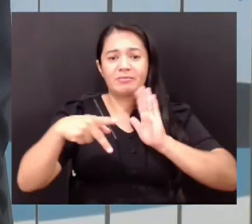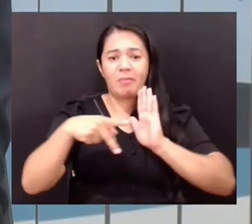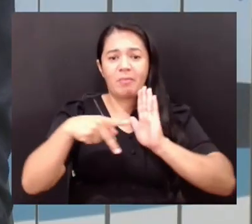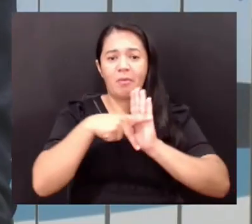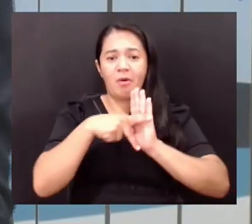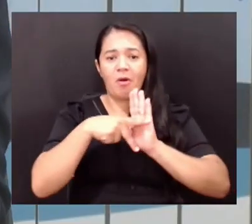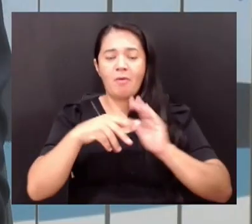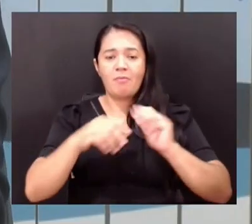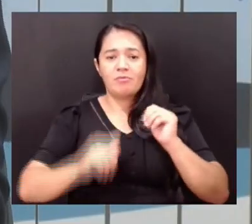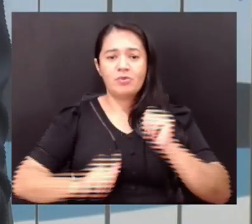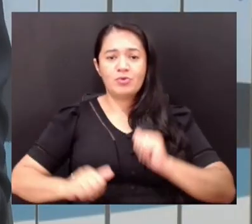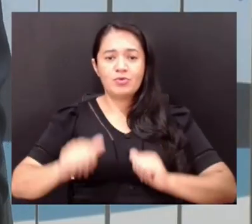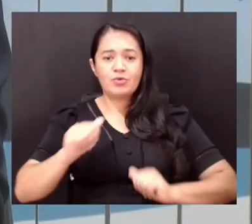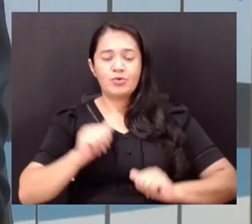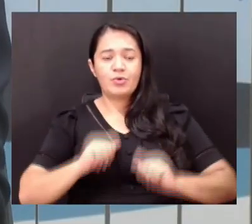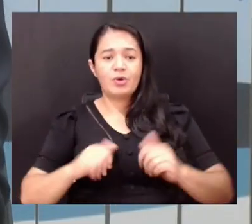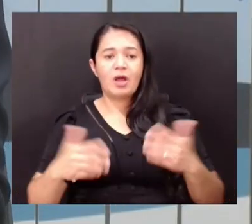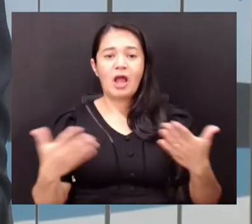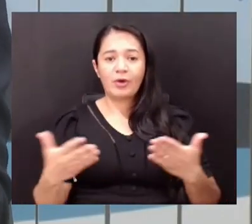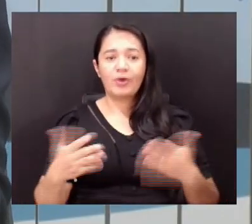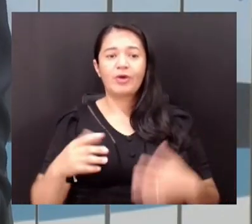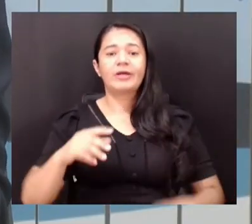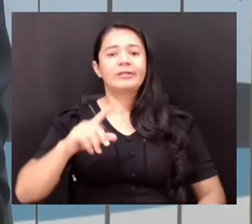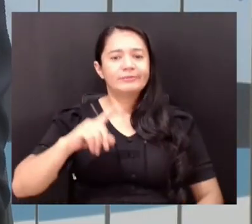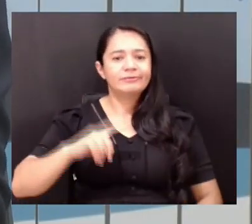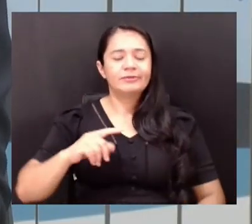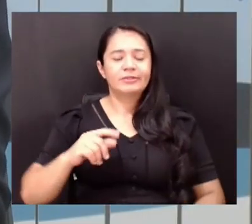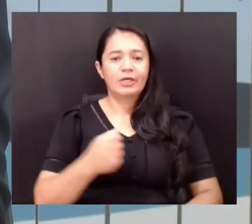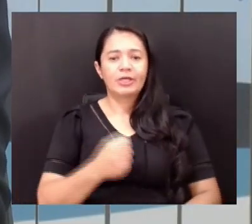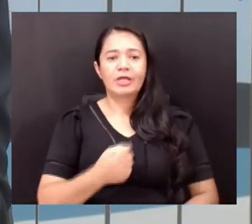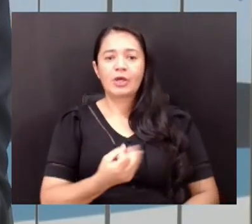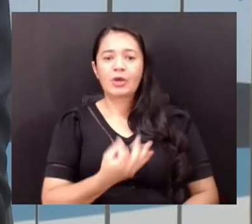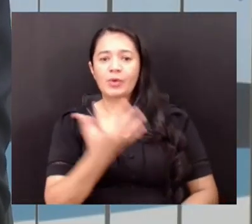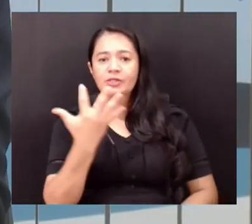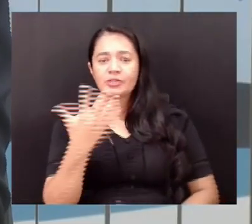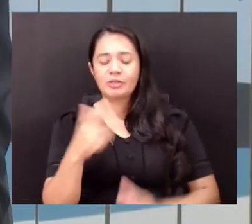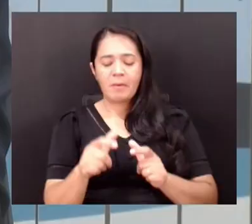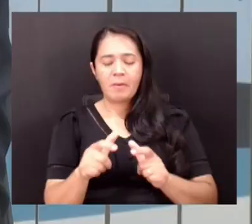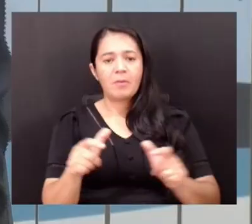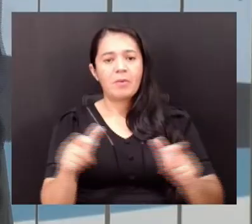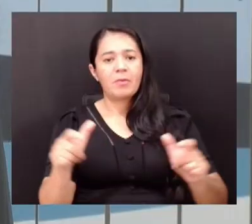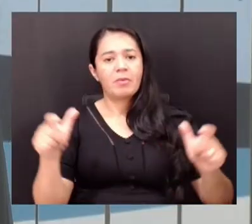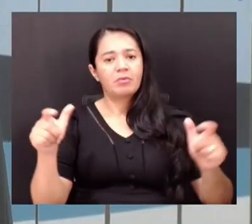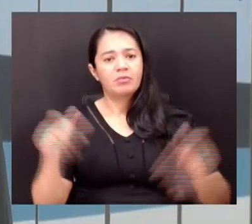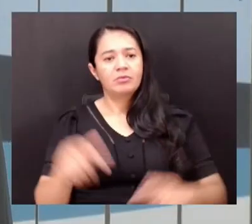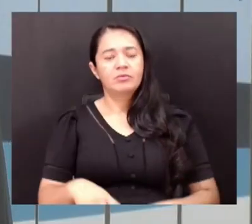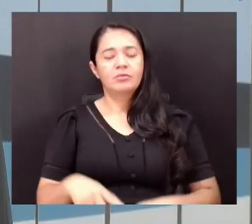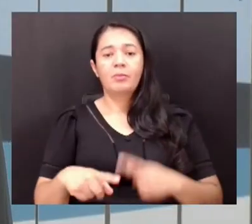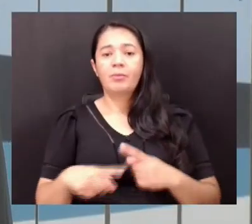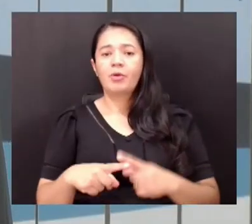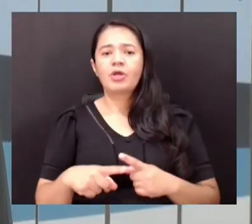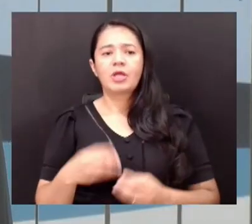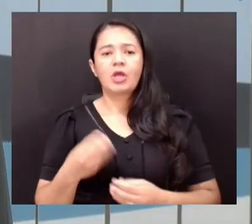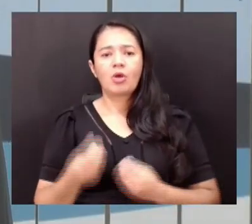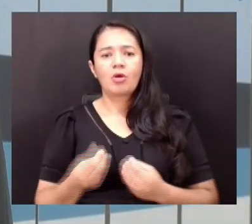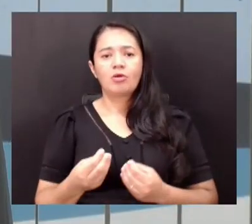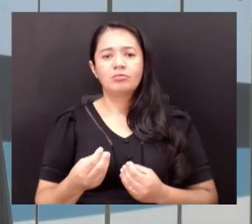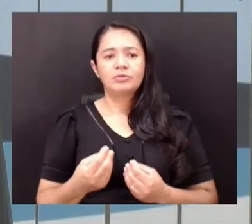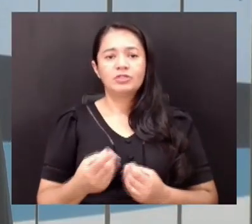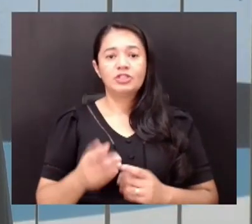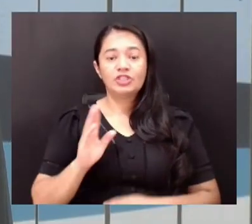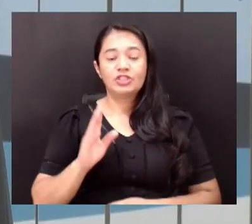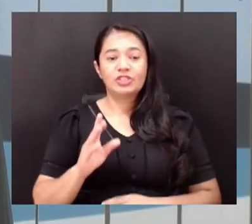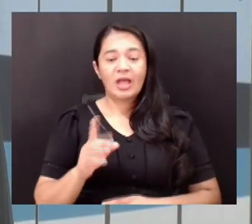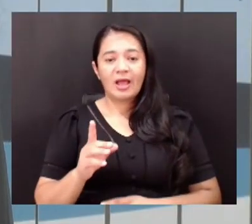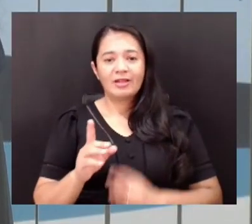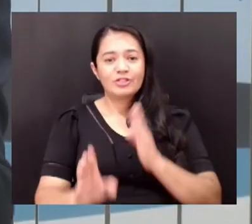era e agora a gente tem esses números cada vez mais pontuados, porque eles estão sendo diagnosticados. Sem dúvida.